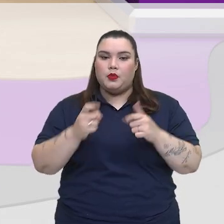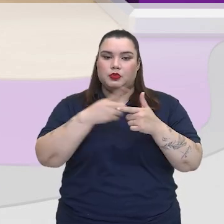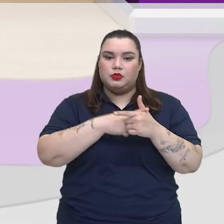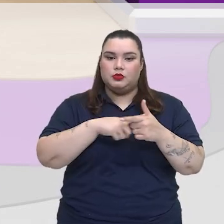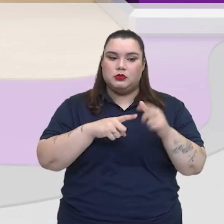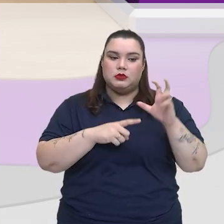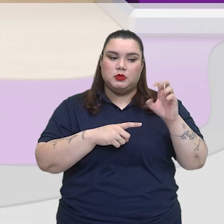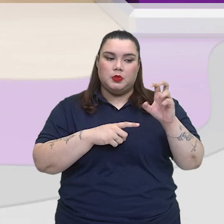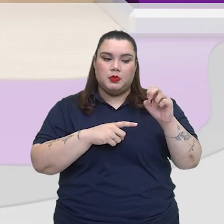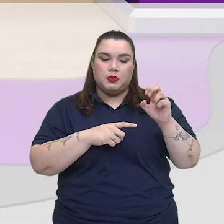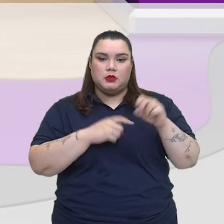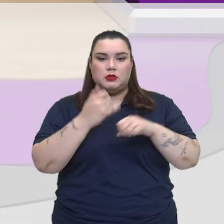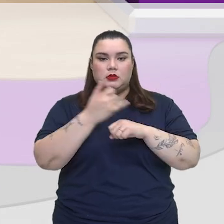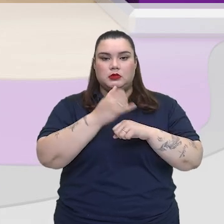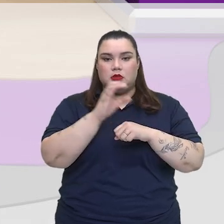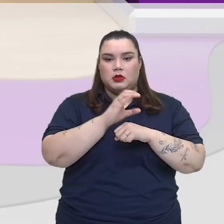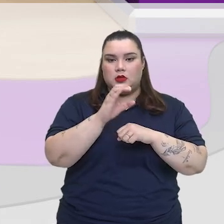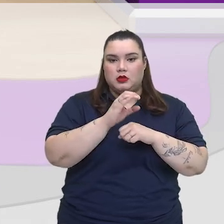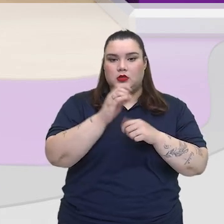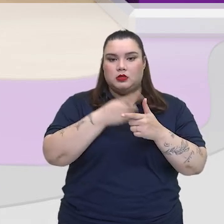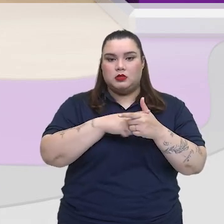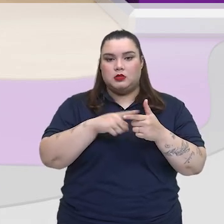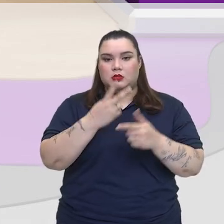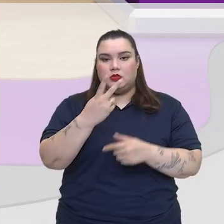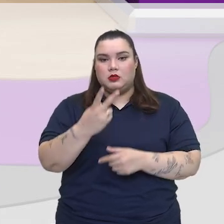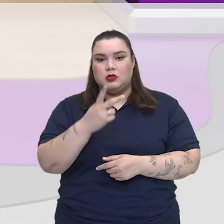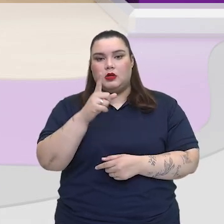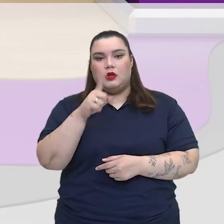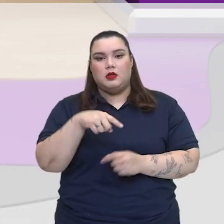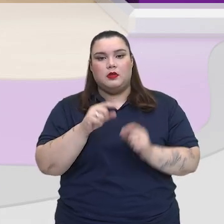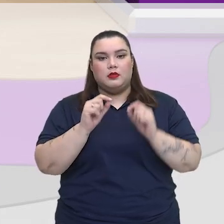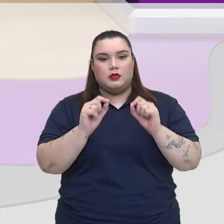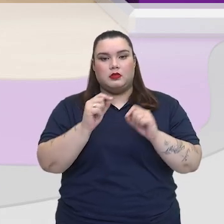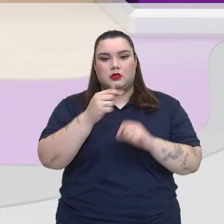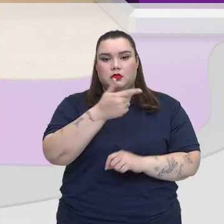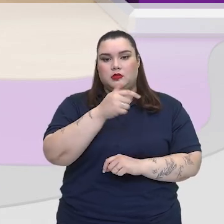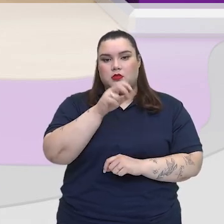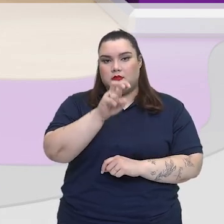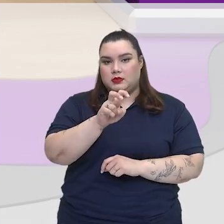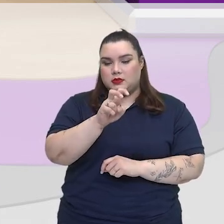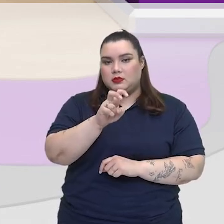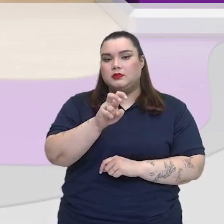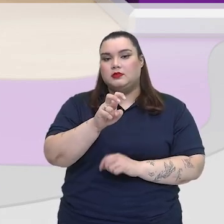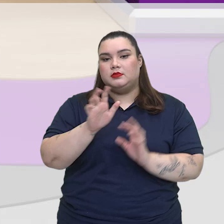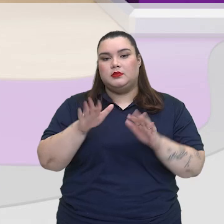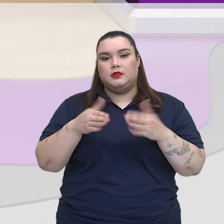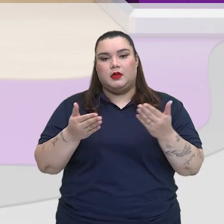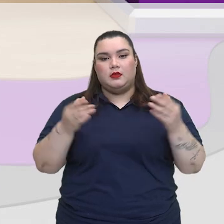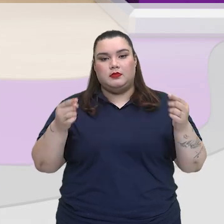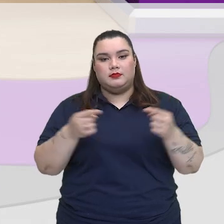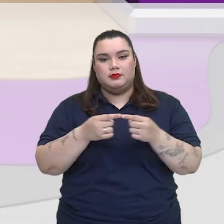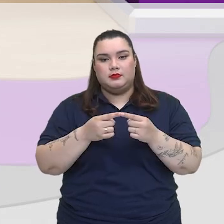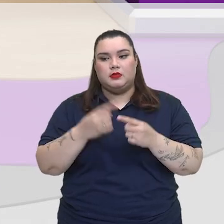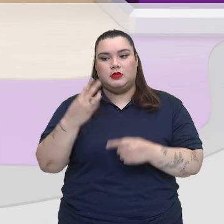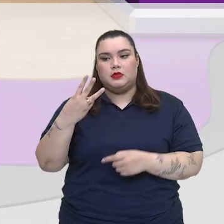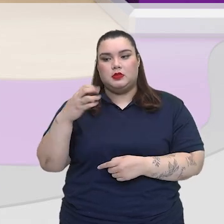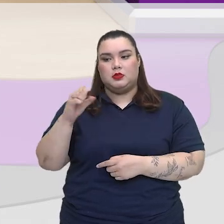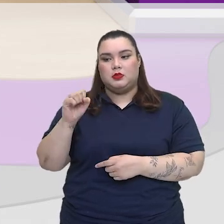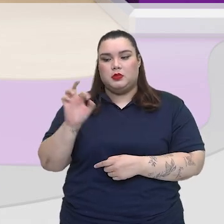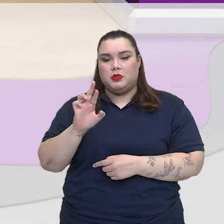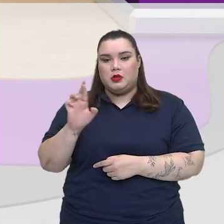dividiria também os 50 centavos. 50 centavos dividido por 2 dá 25. Então, justamente, R$